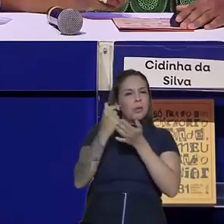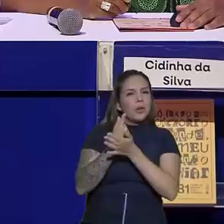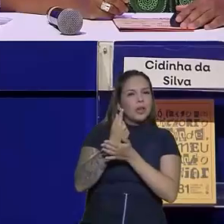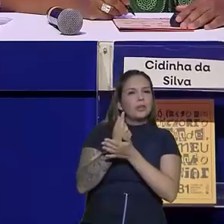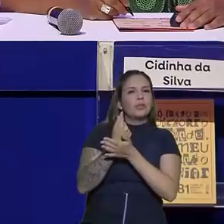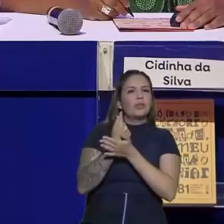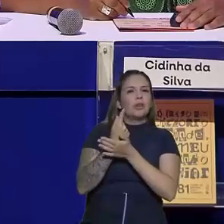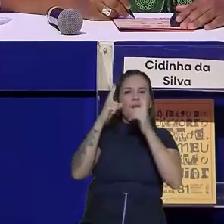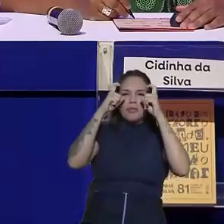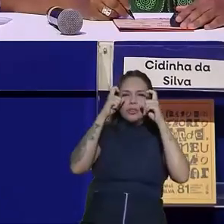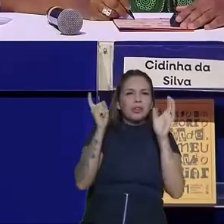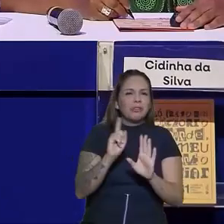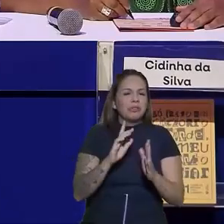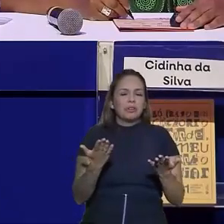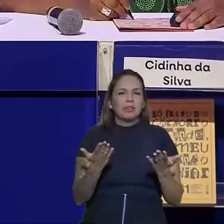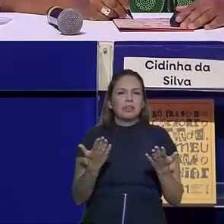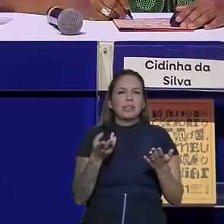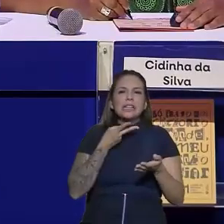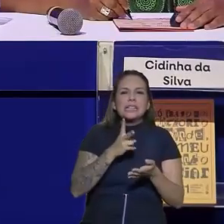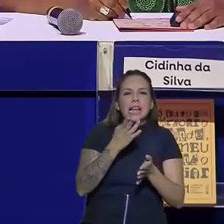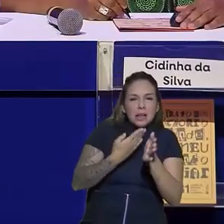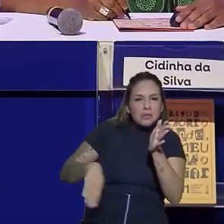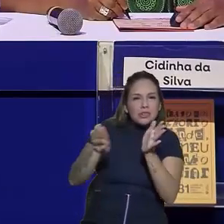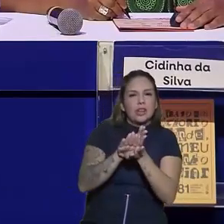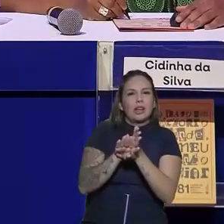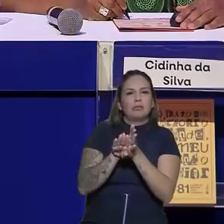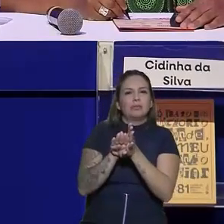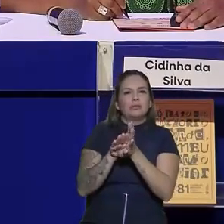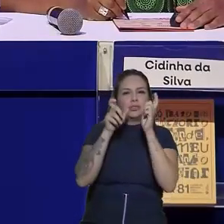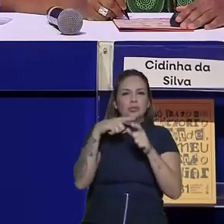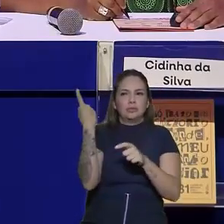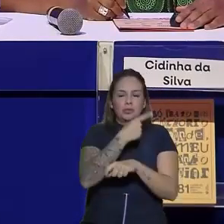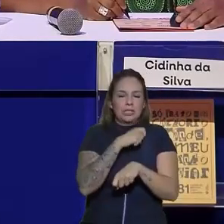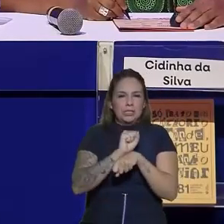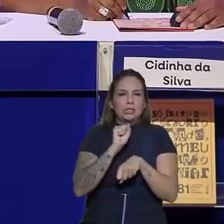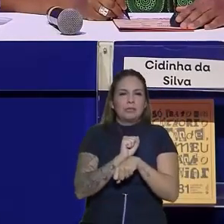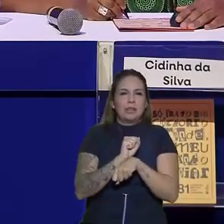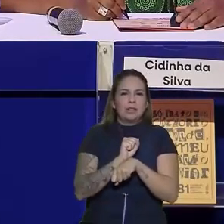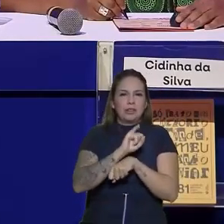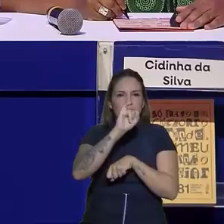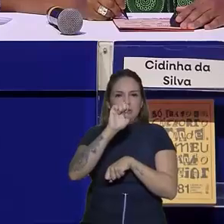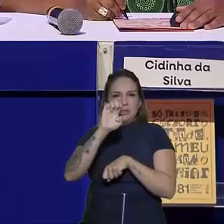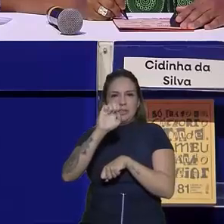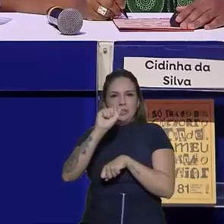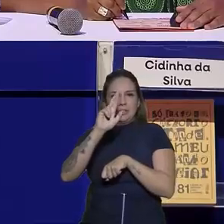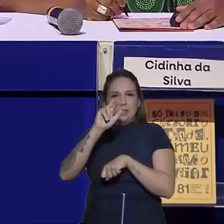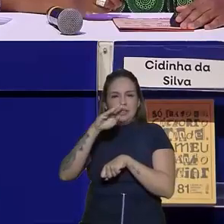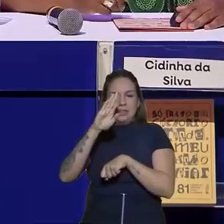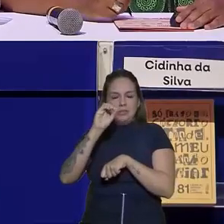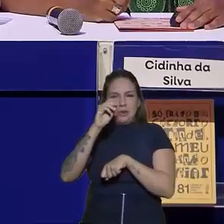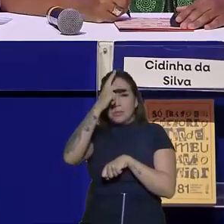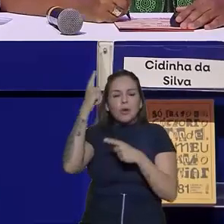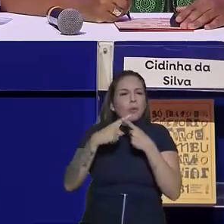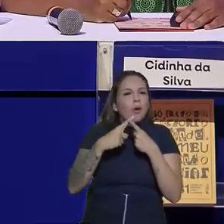de uma fotografia tão nada a ver. Sempre chegamos ao sítio aonde nos esperam. José Saramago.